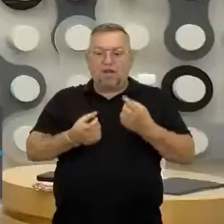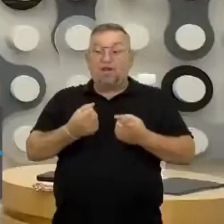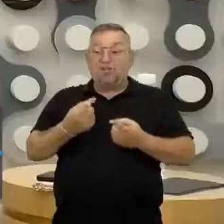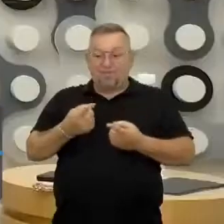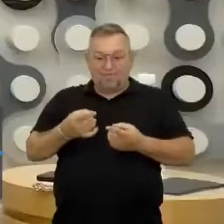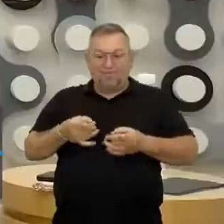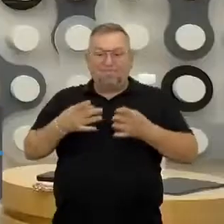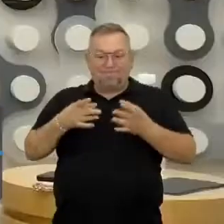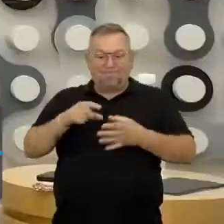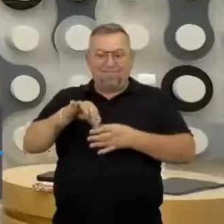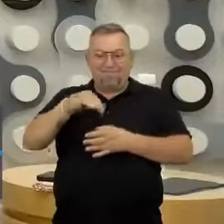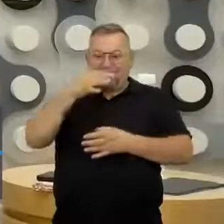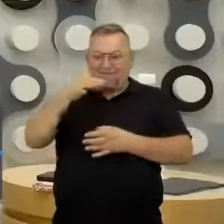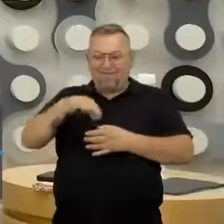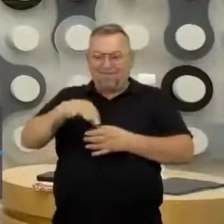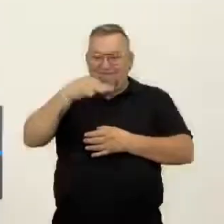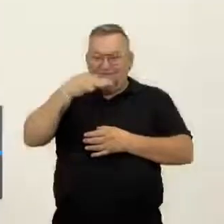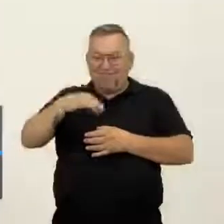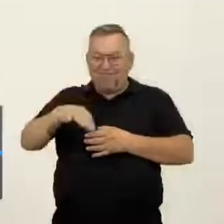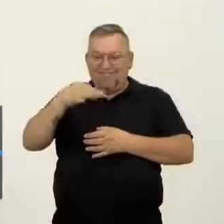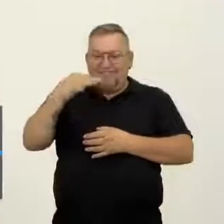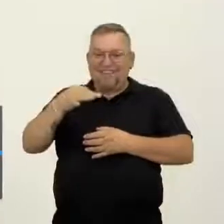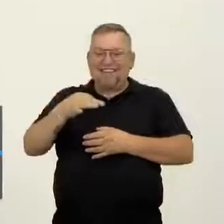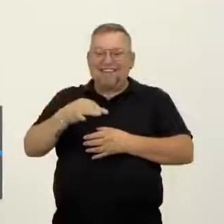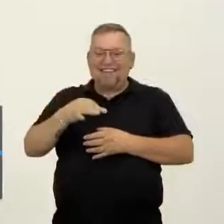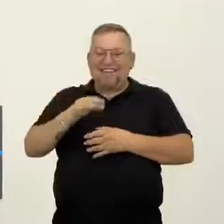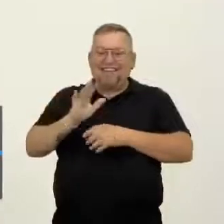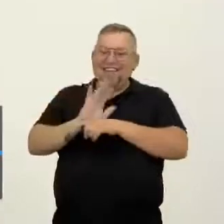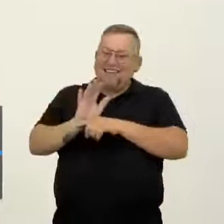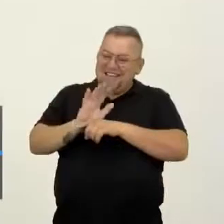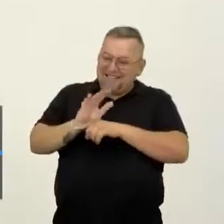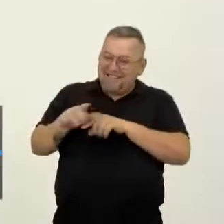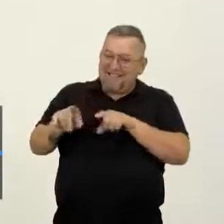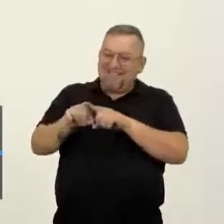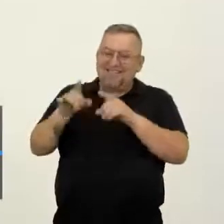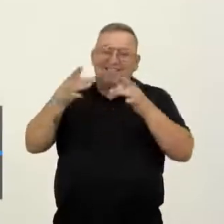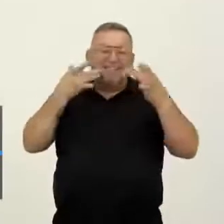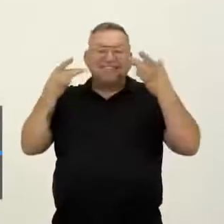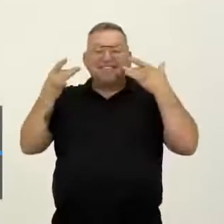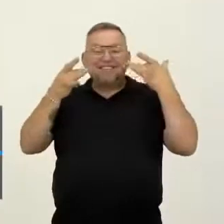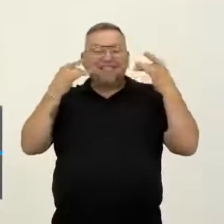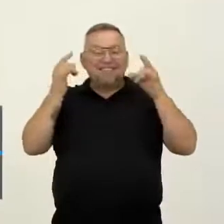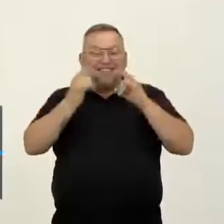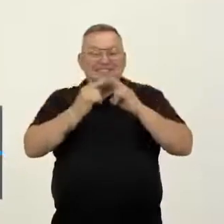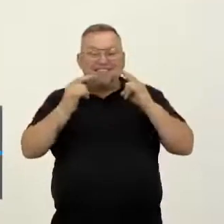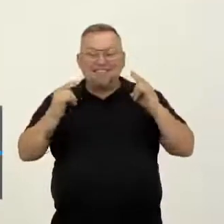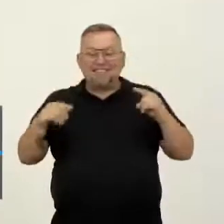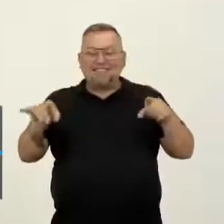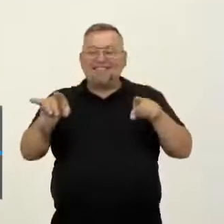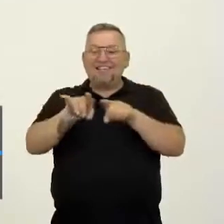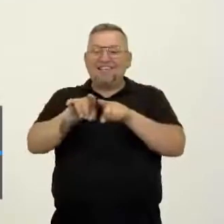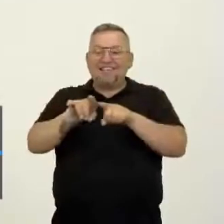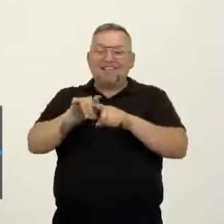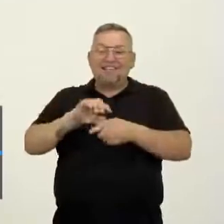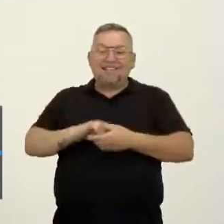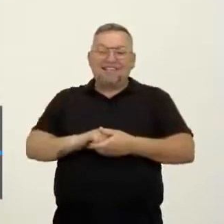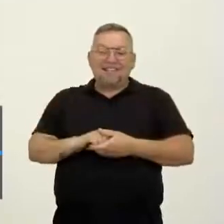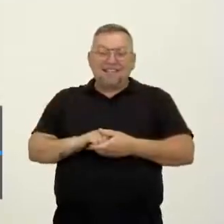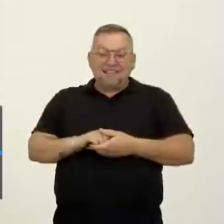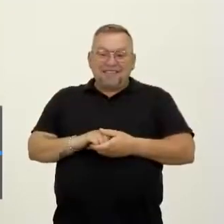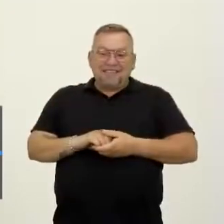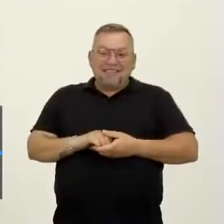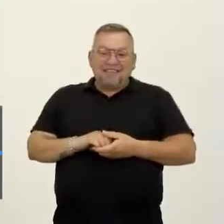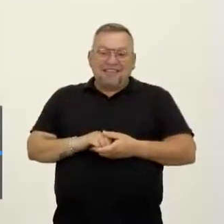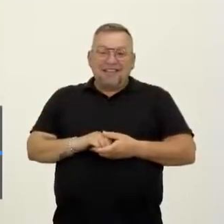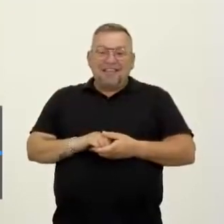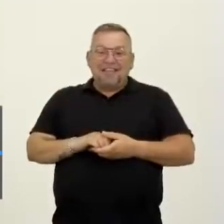Importante, figura importantíssima. É. No cinema e no teatro. E no circo também. Muito bom, turma. Isso aí, já vamos